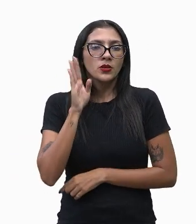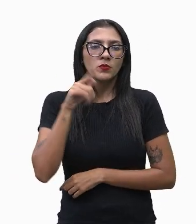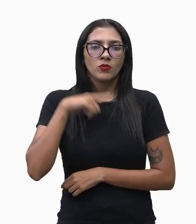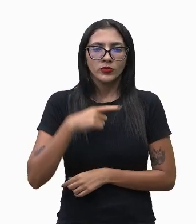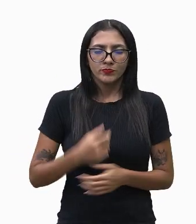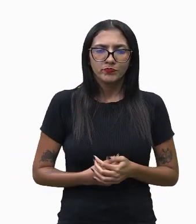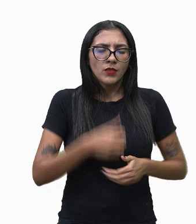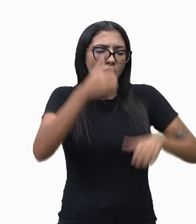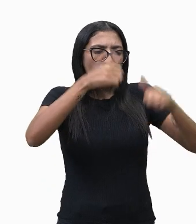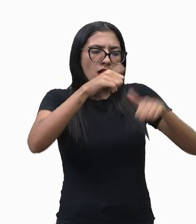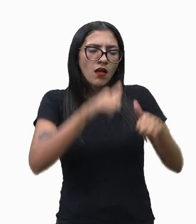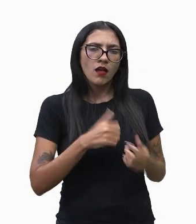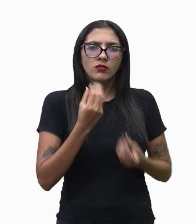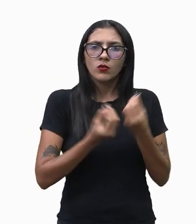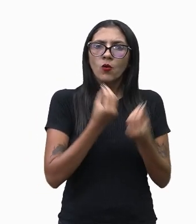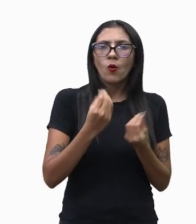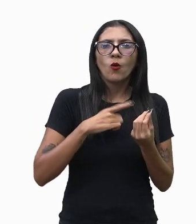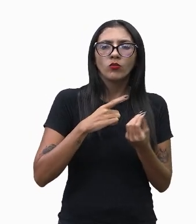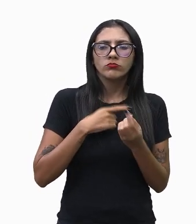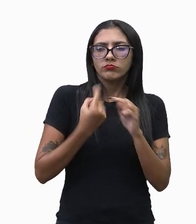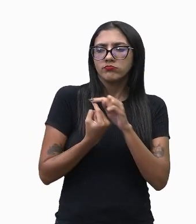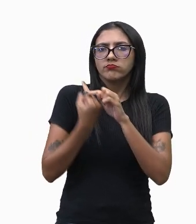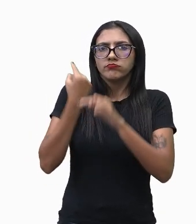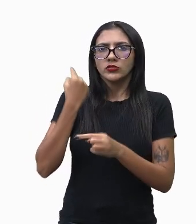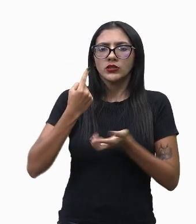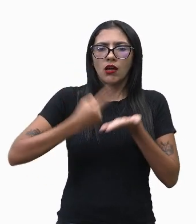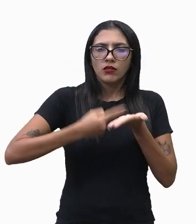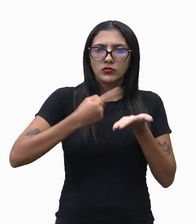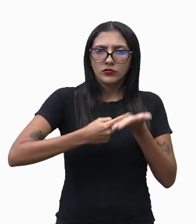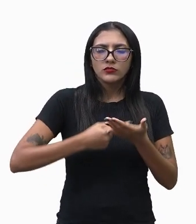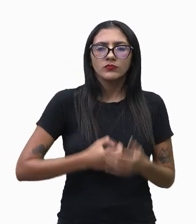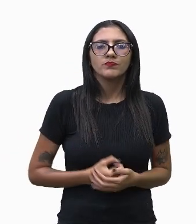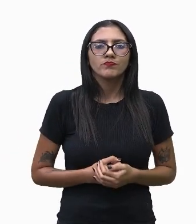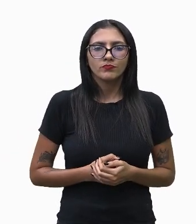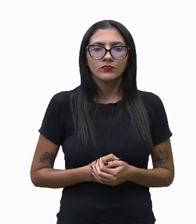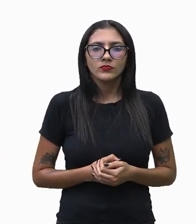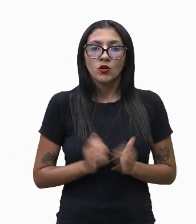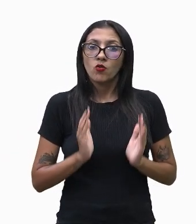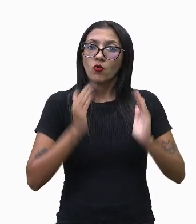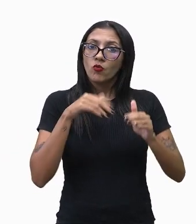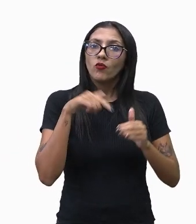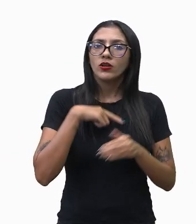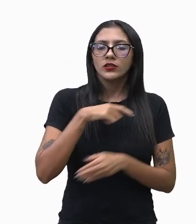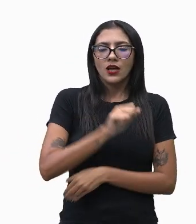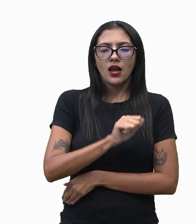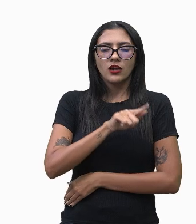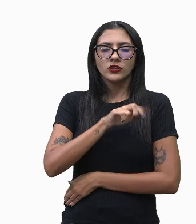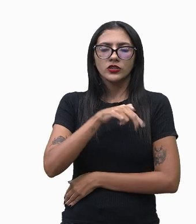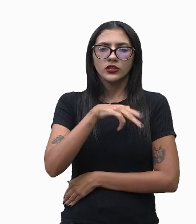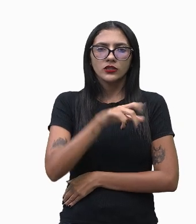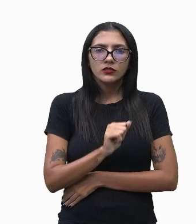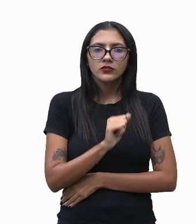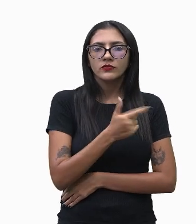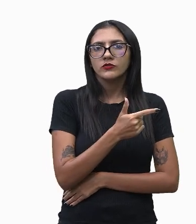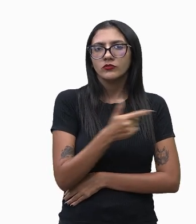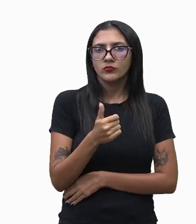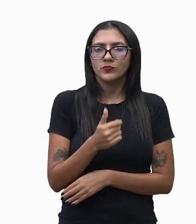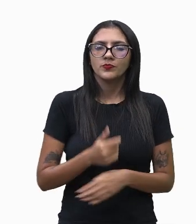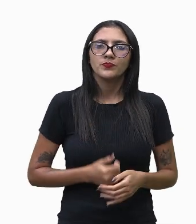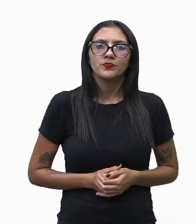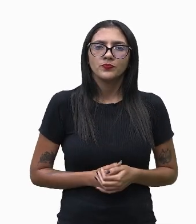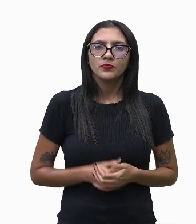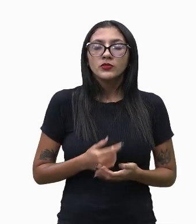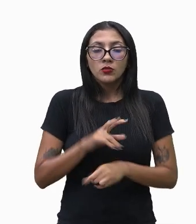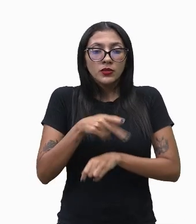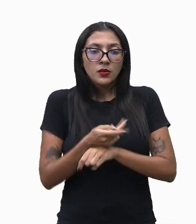acordos estabelecidos na Rio 92 a partir da Agenda 21. Então, a partir dessa conferência,